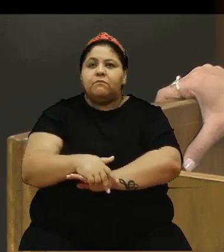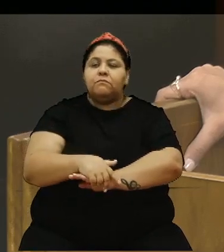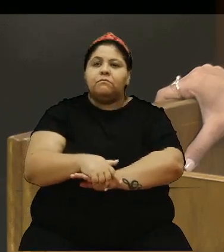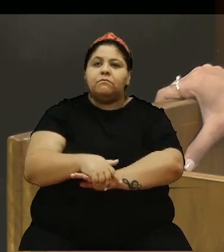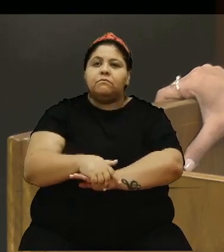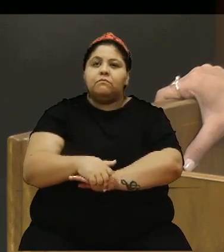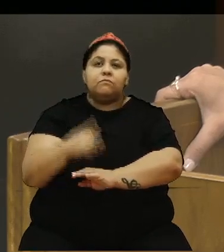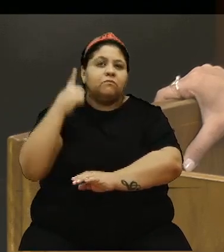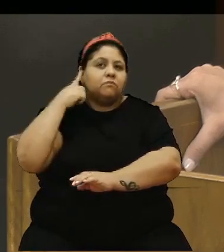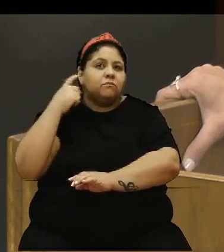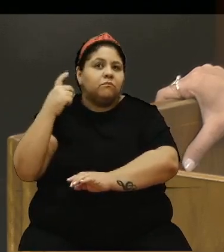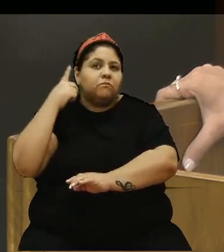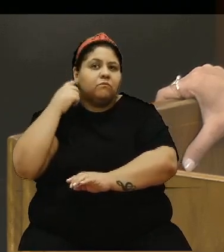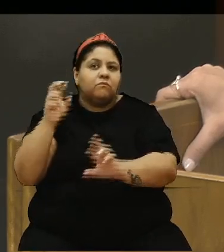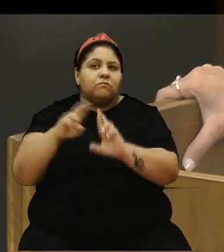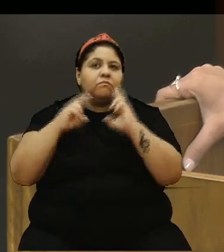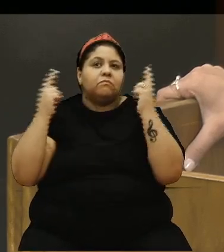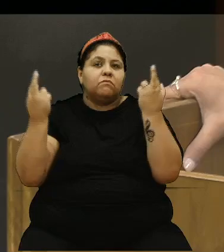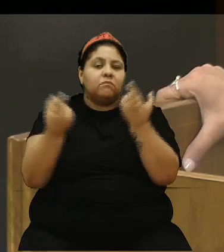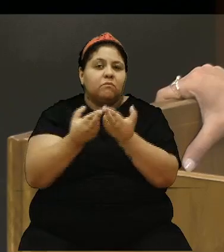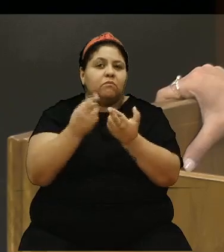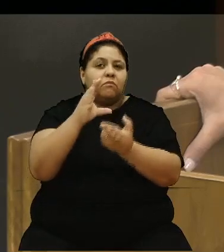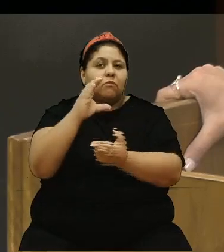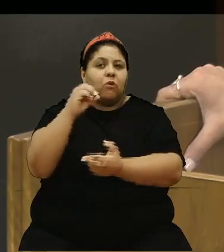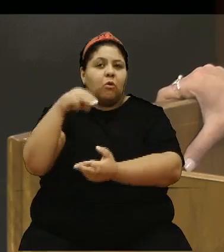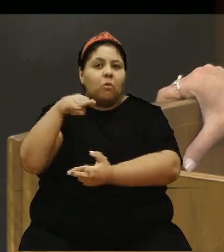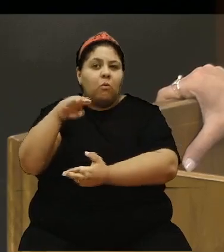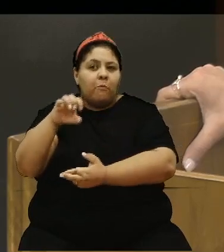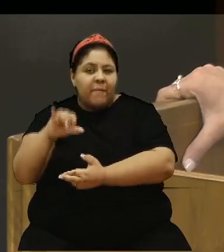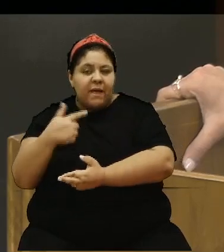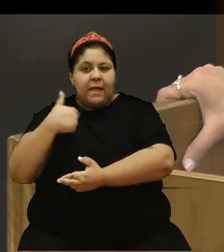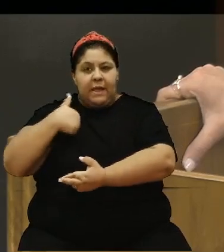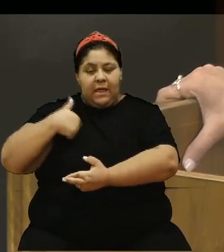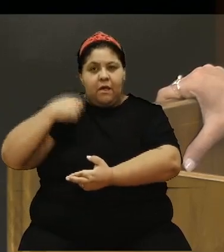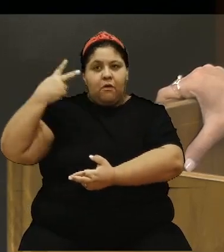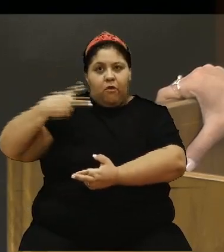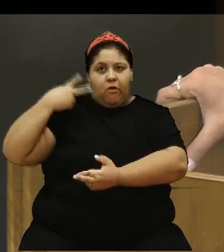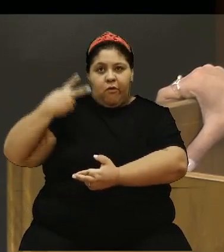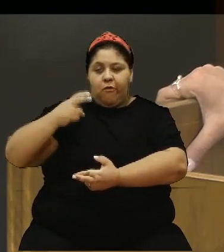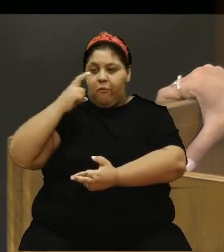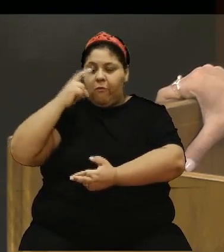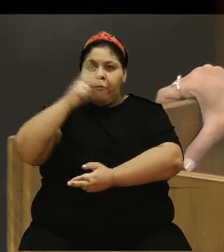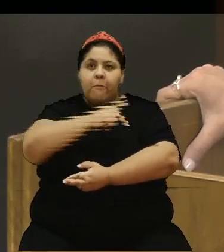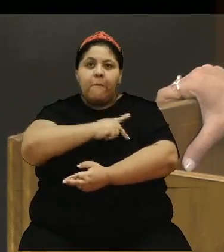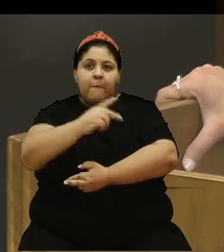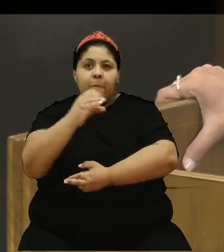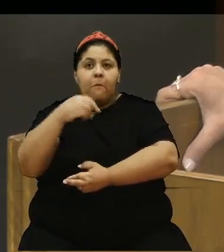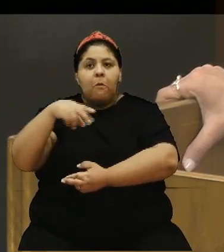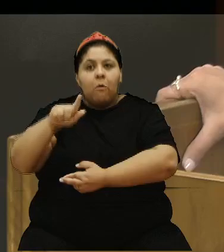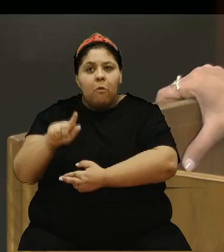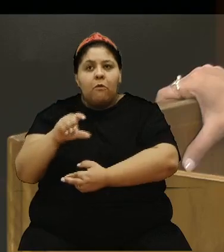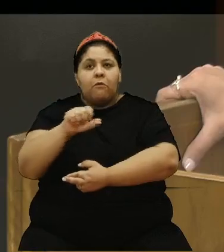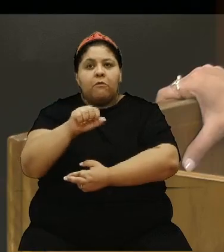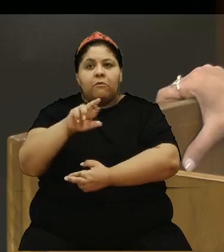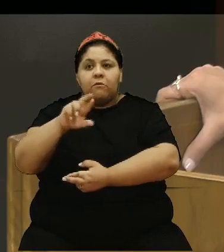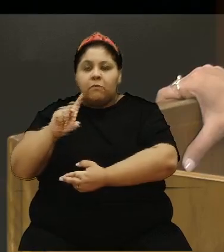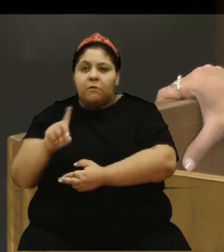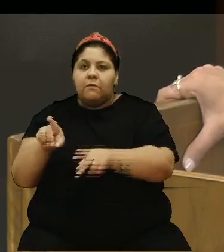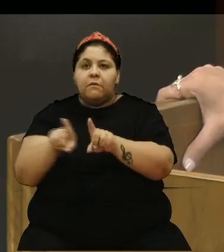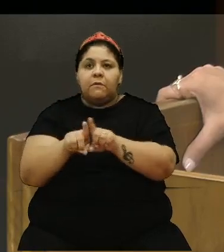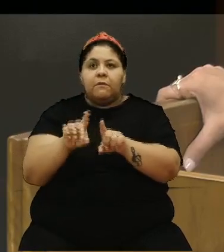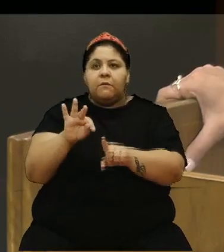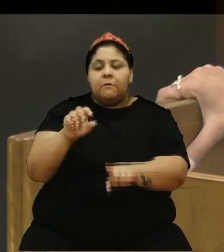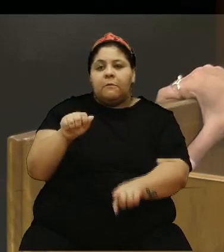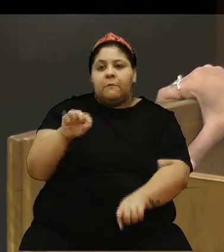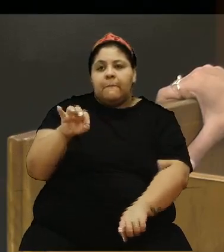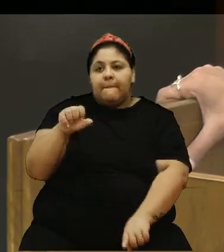do áudio da reunião do Combea, onde eu, Andressa, como presidente da ONG SRD, e a Tatiana Furlan, como presidente